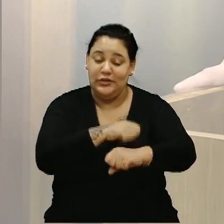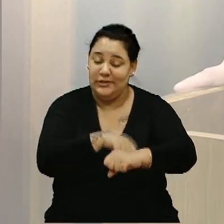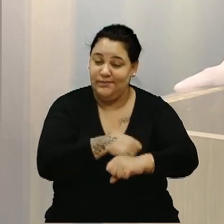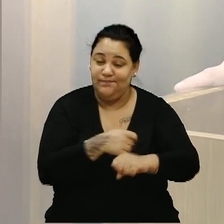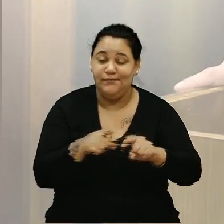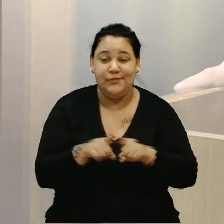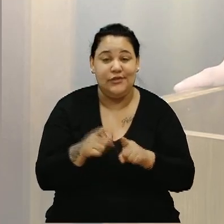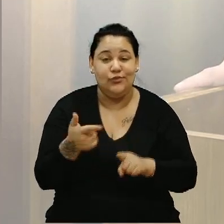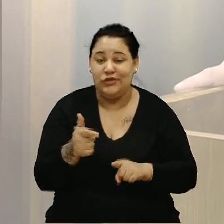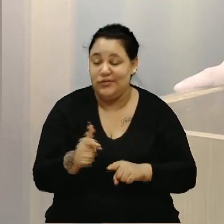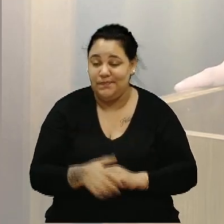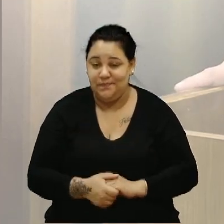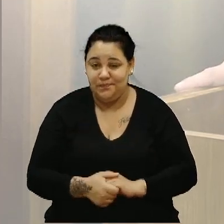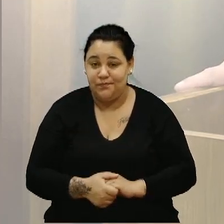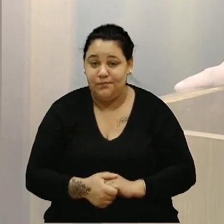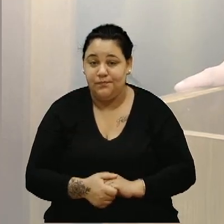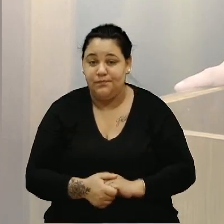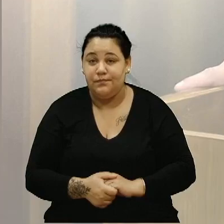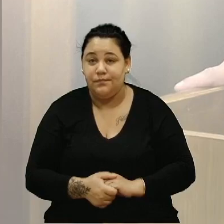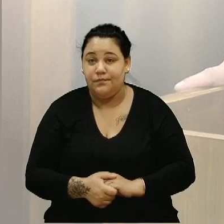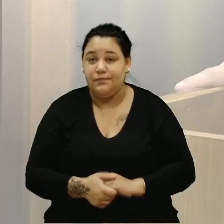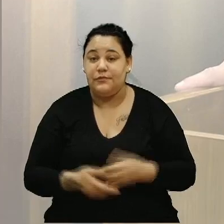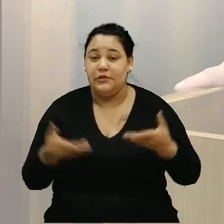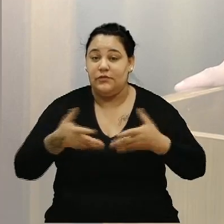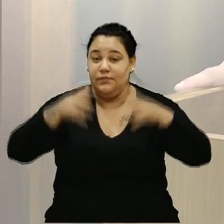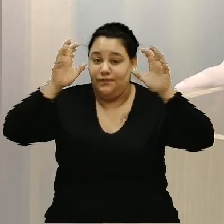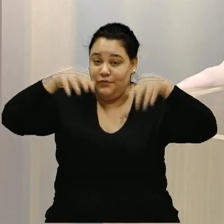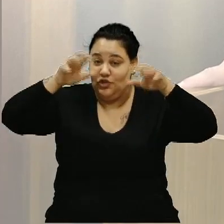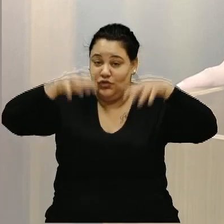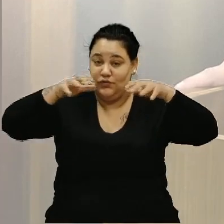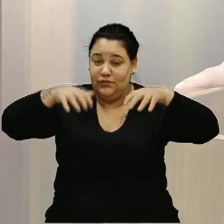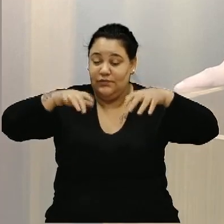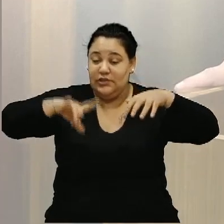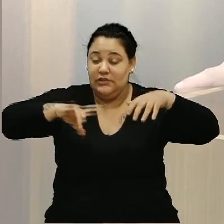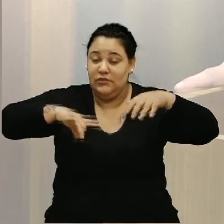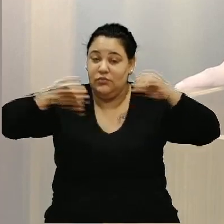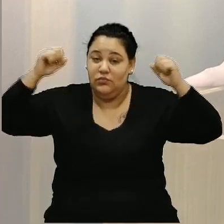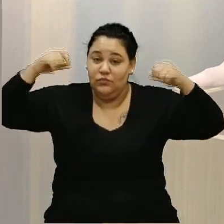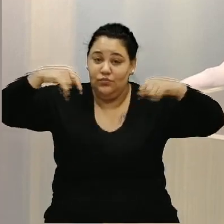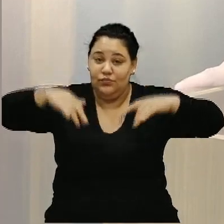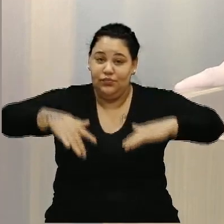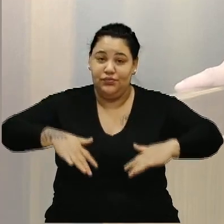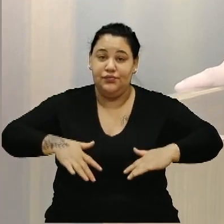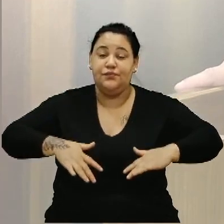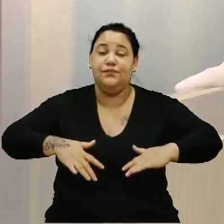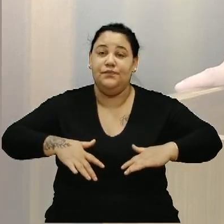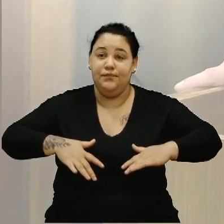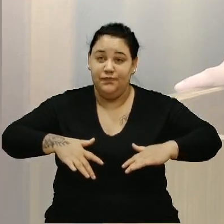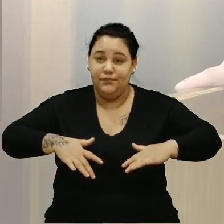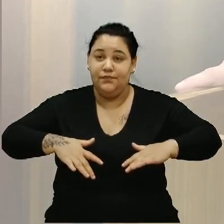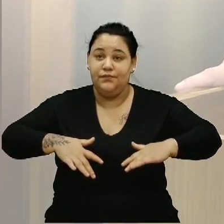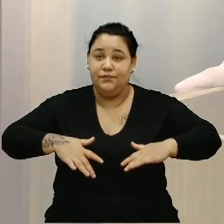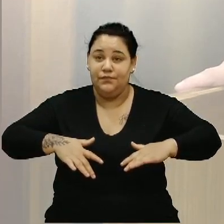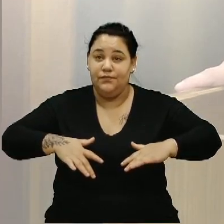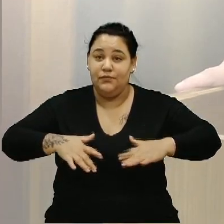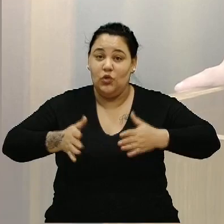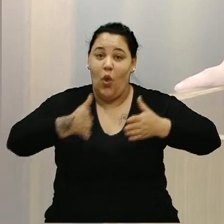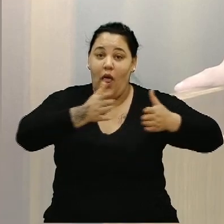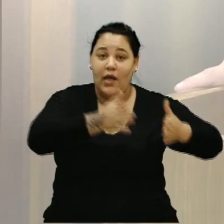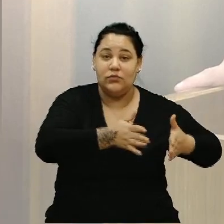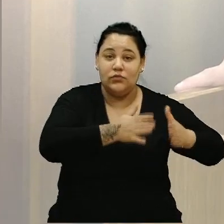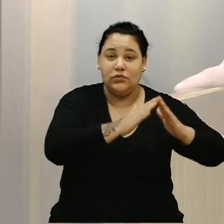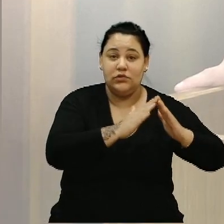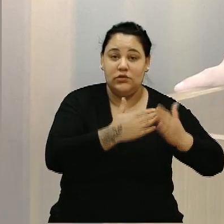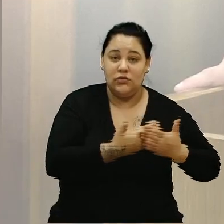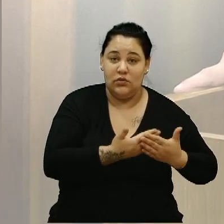chuvas, isso ocasionou um deslizamento ainda maior, né, do lado da escola, onde